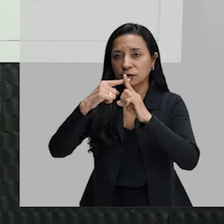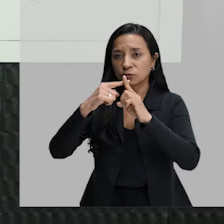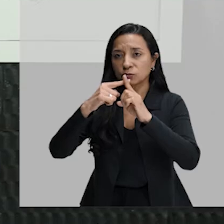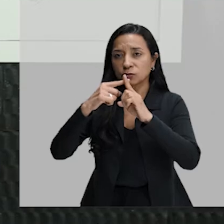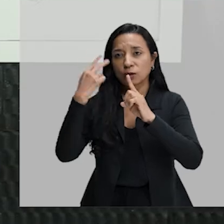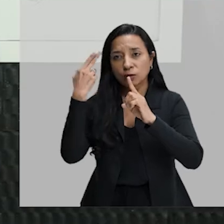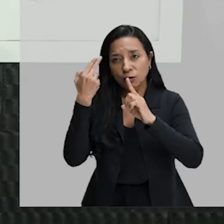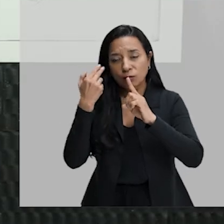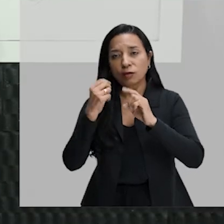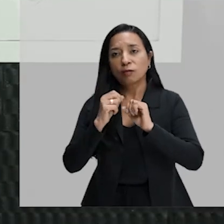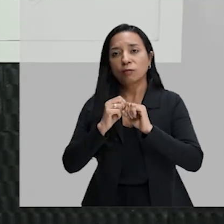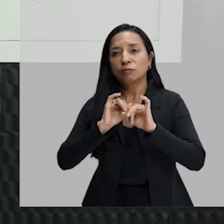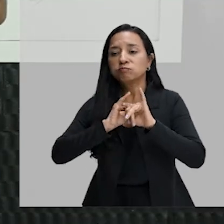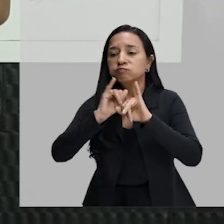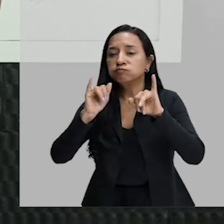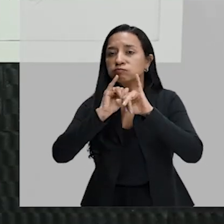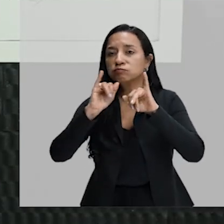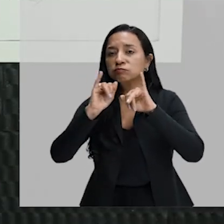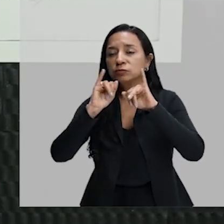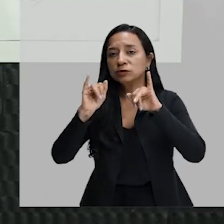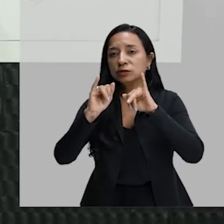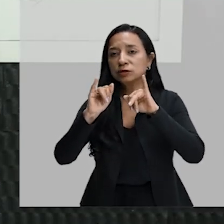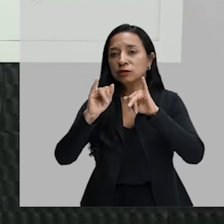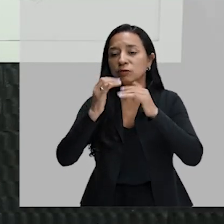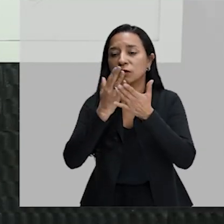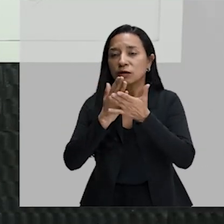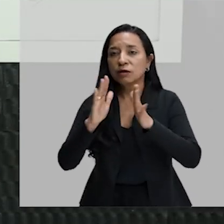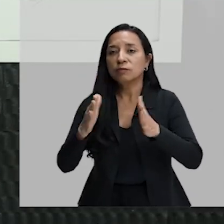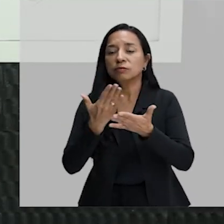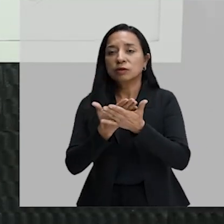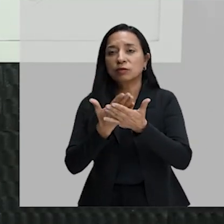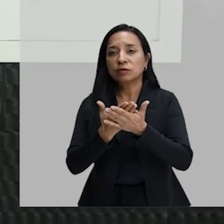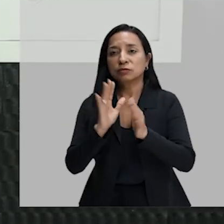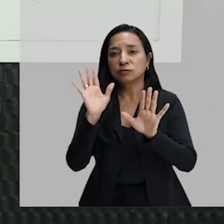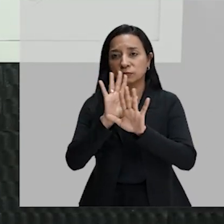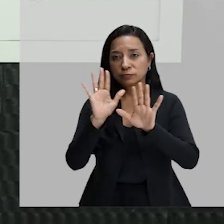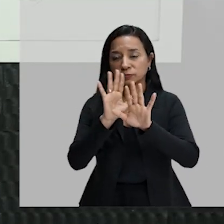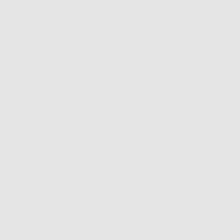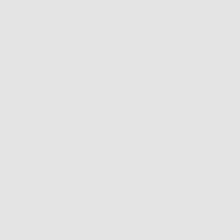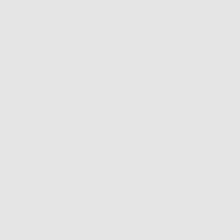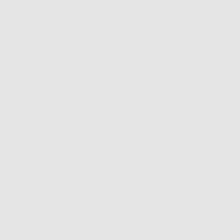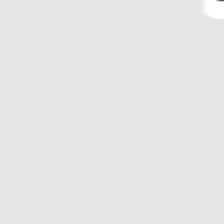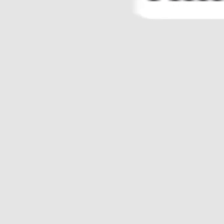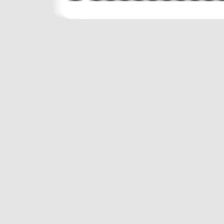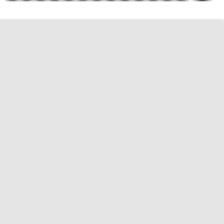Ok? Então, com essa informação, nós finalizamos a aula de hoje e até a próxima.